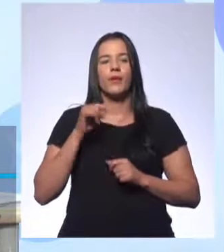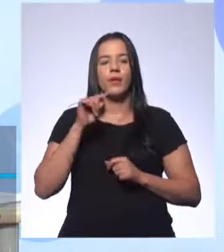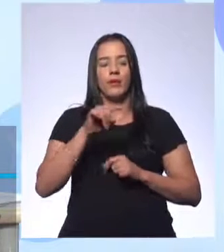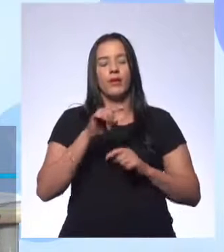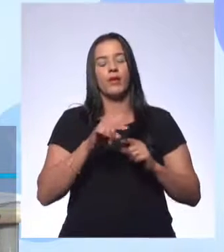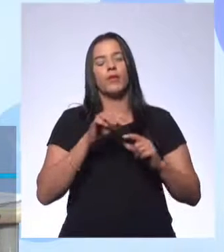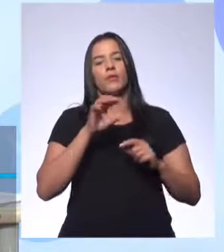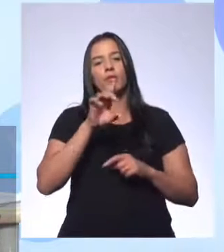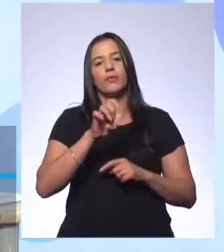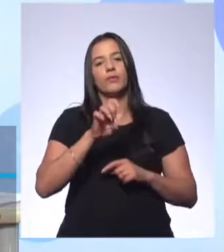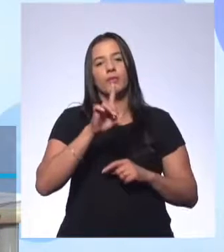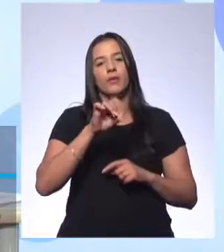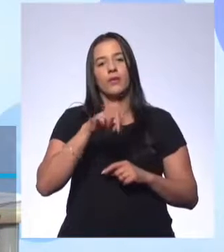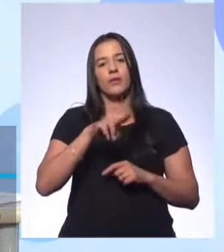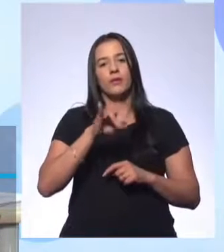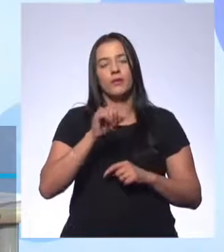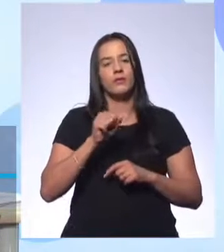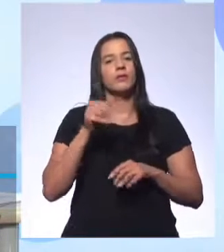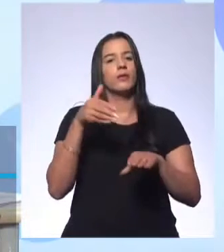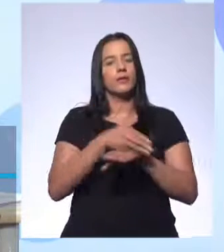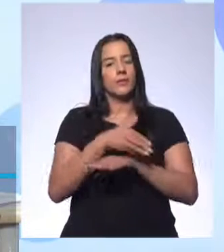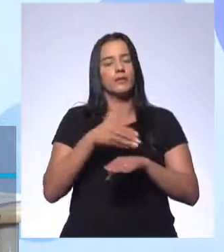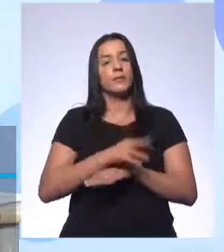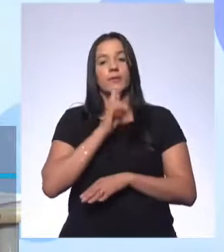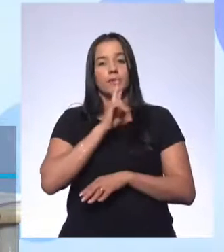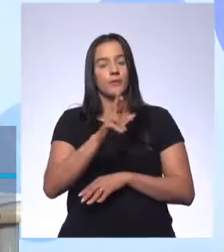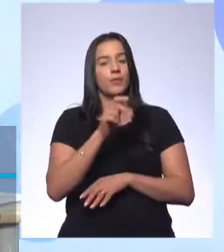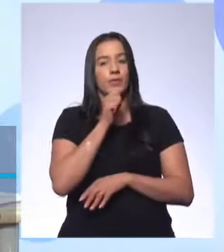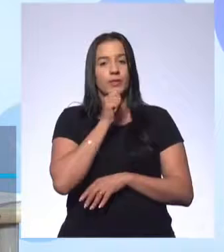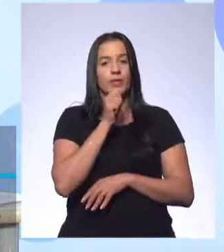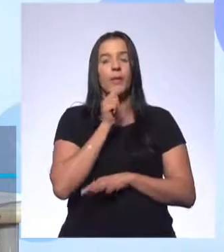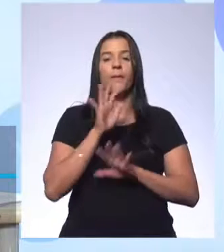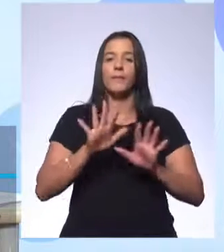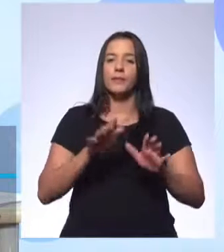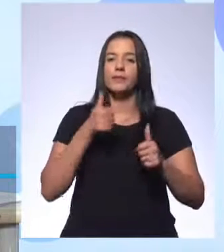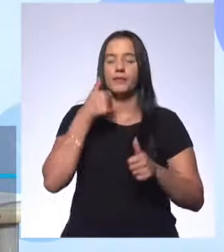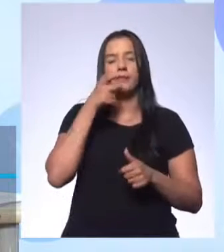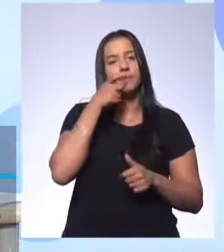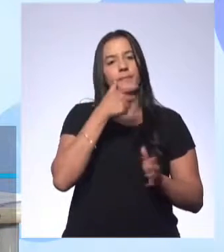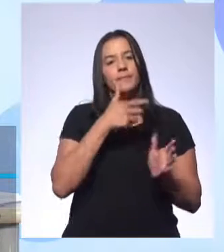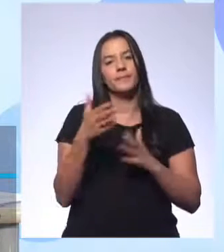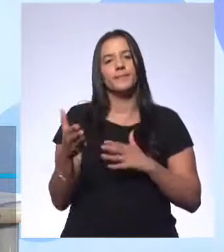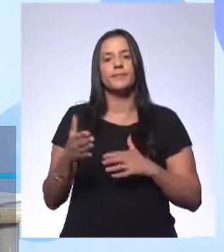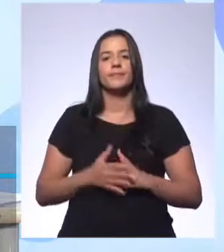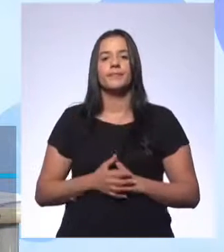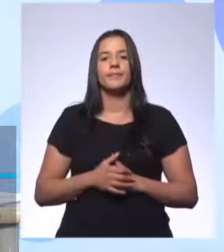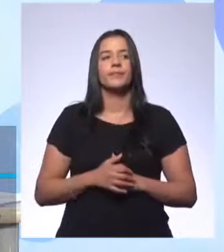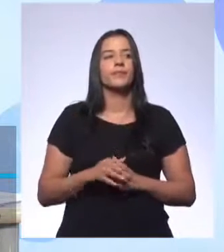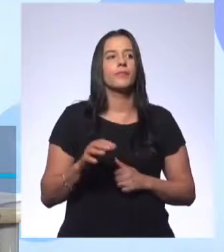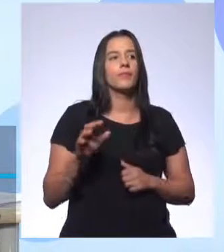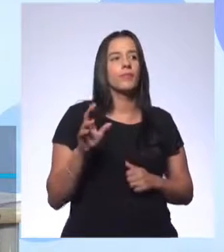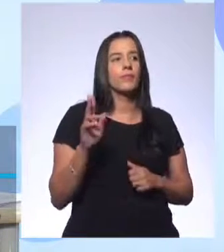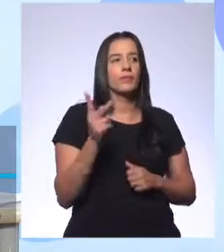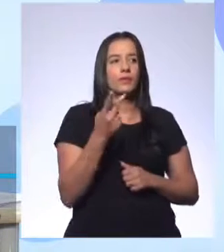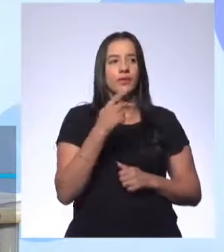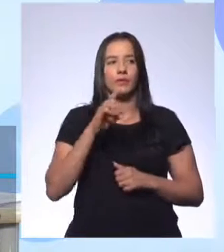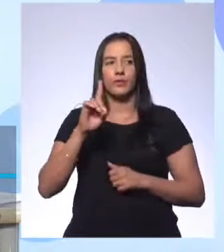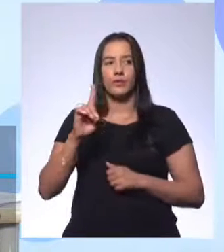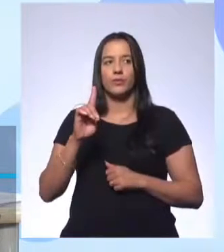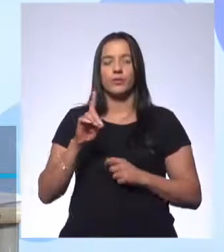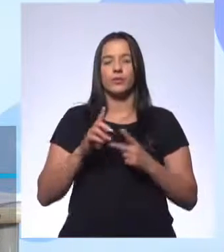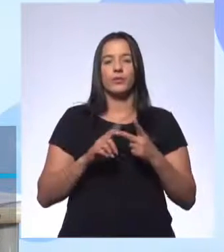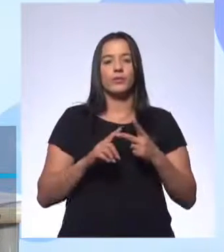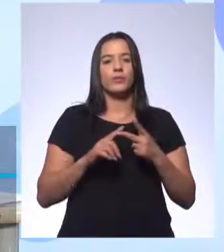Alessandra Pesato está aqui, só não colocou a resposta, mas ele está aqui, está assistindo. Gás hidrogênio e hélio,